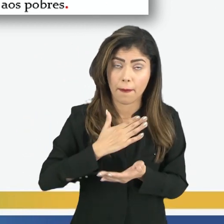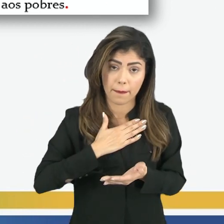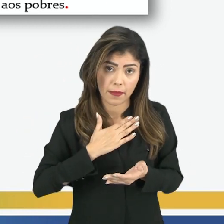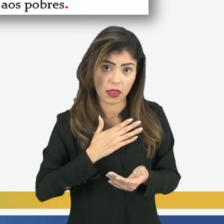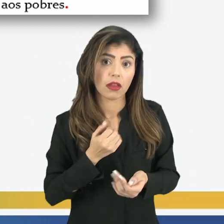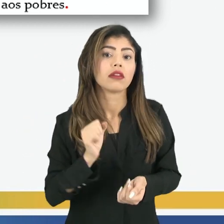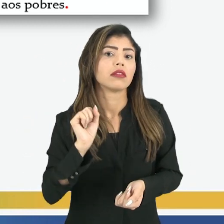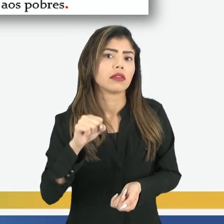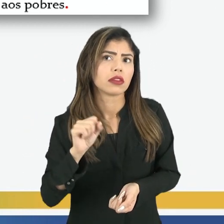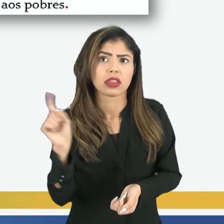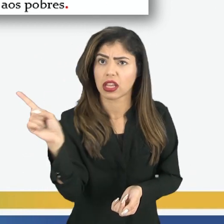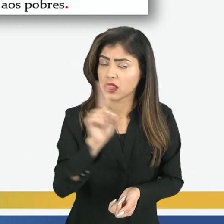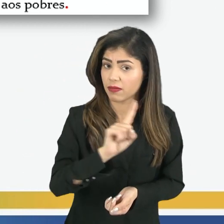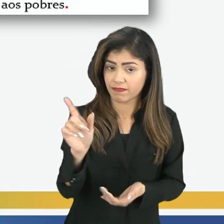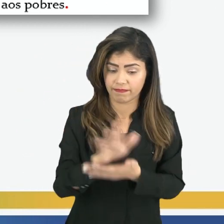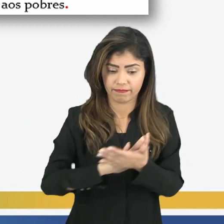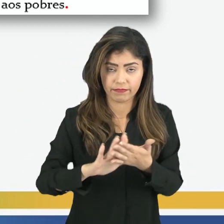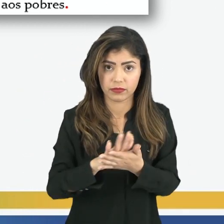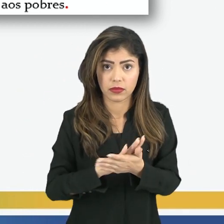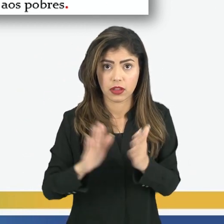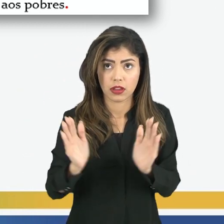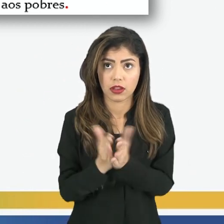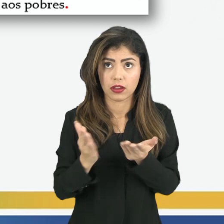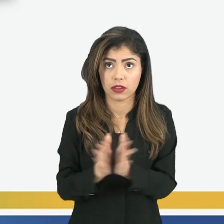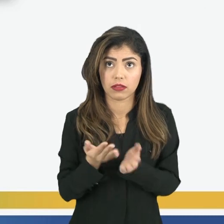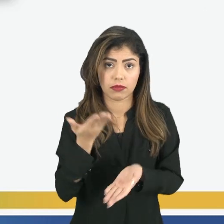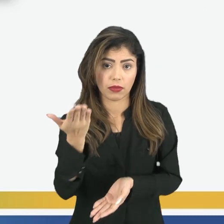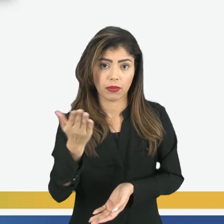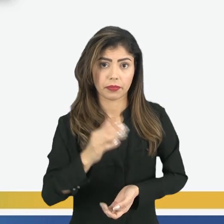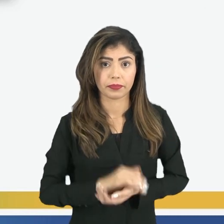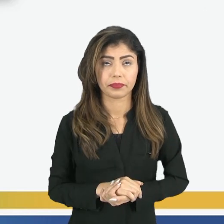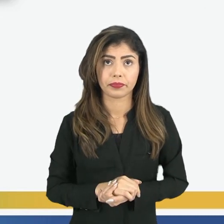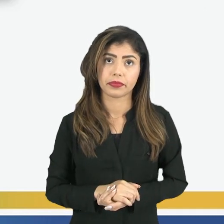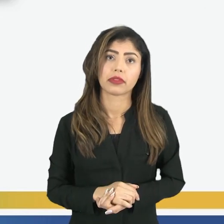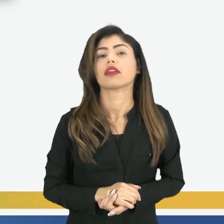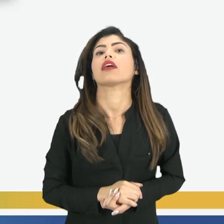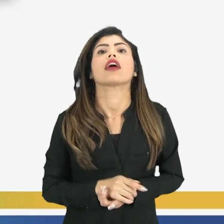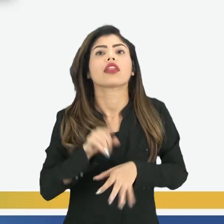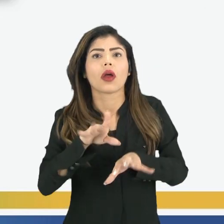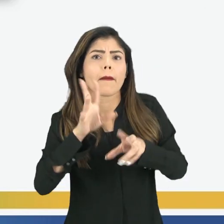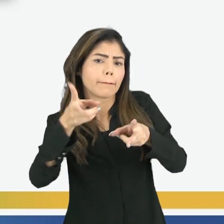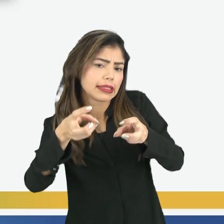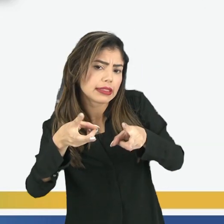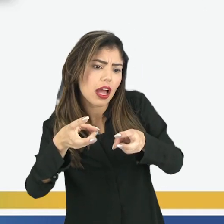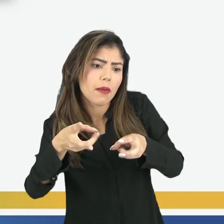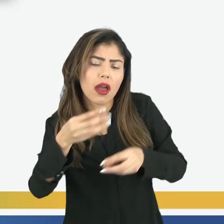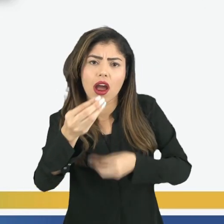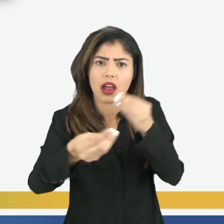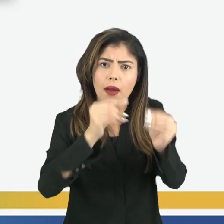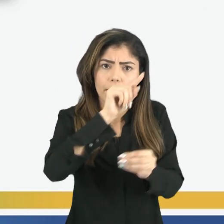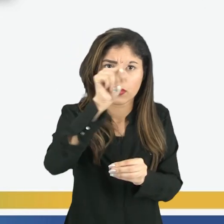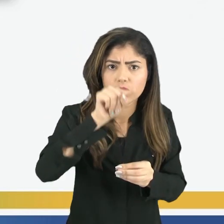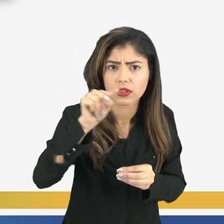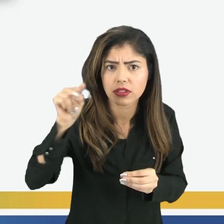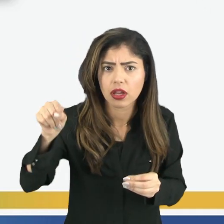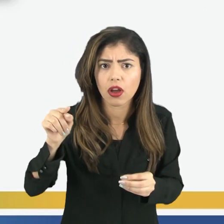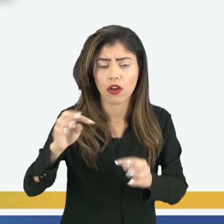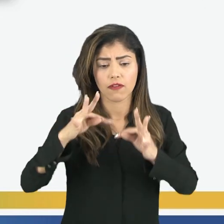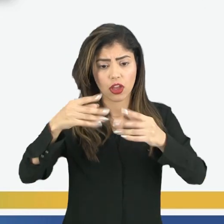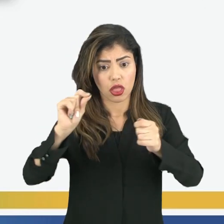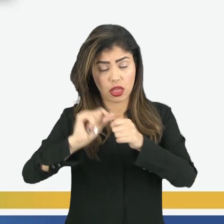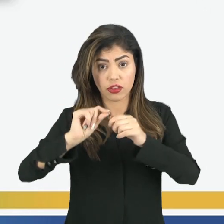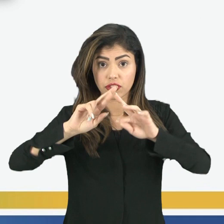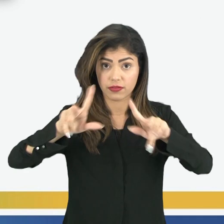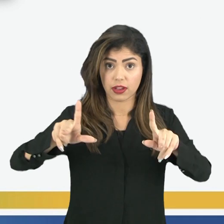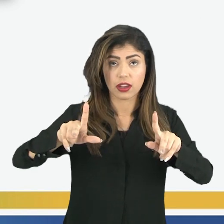conta do padeiro? Nada. Dou aos pobres. Então, gente, vocês perceberam, tá? Que a pontuação, ela fez toda a